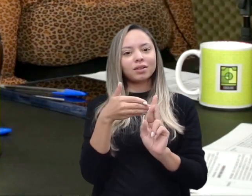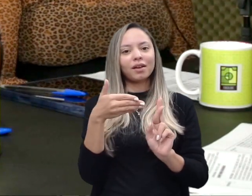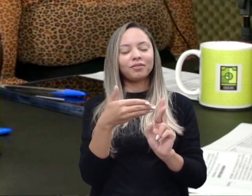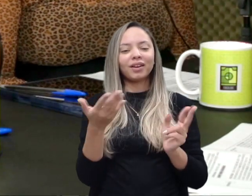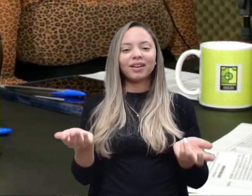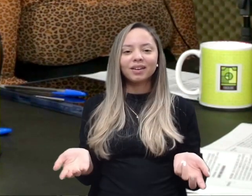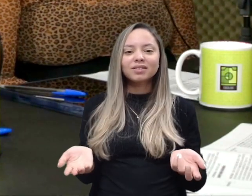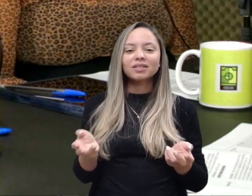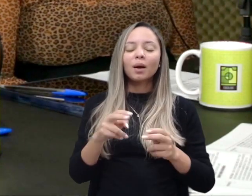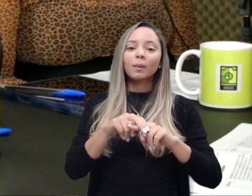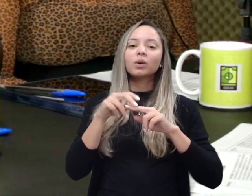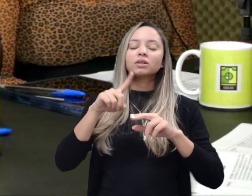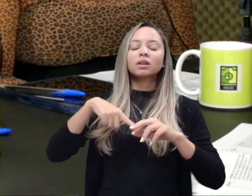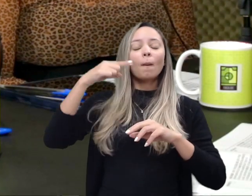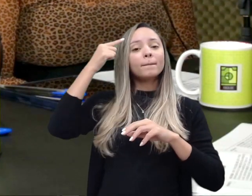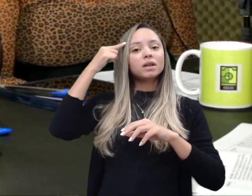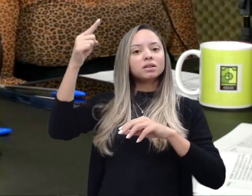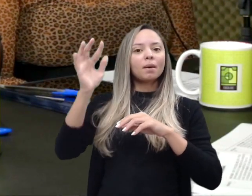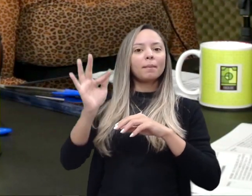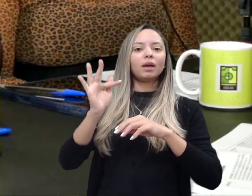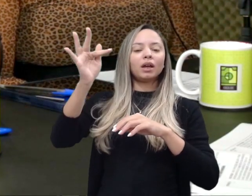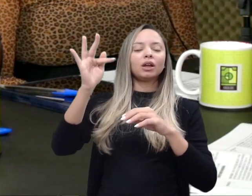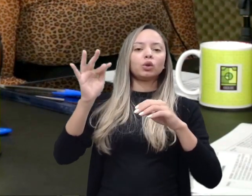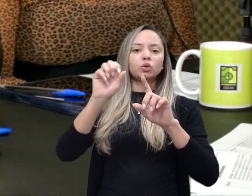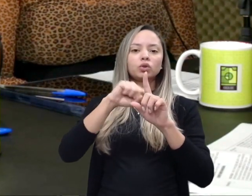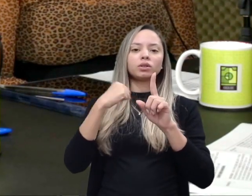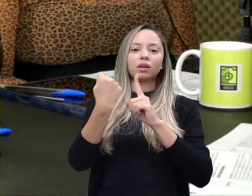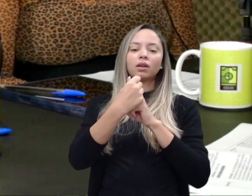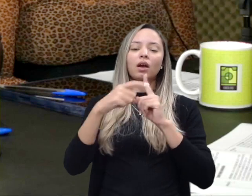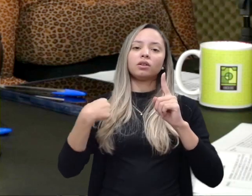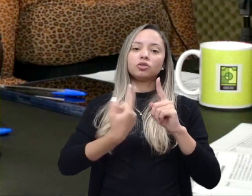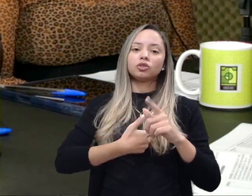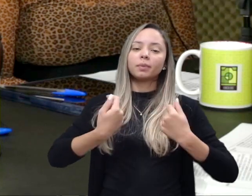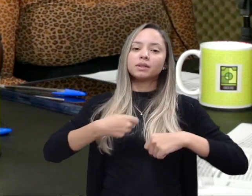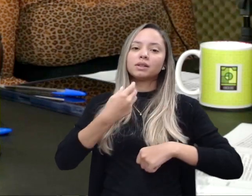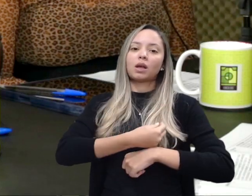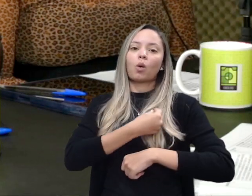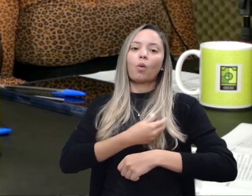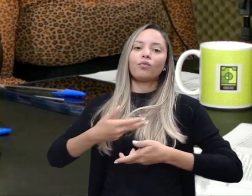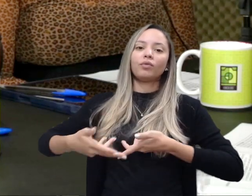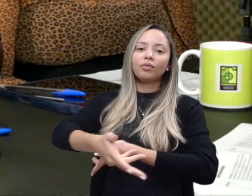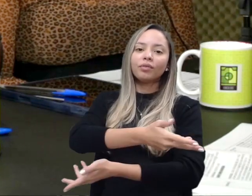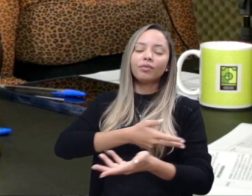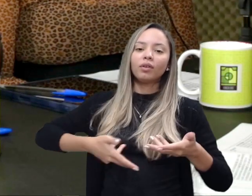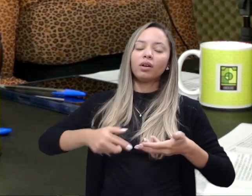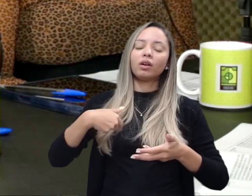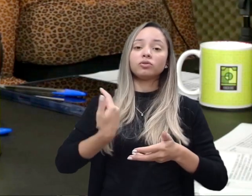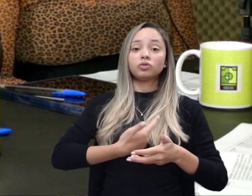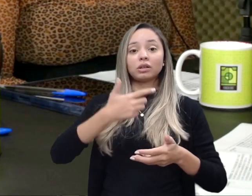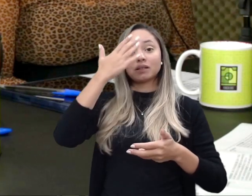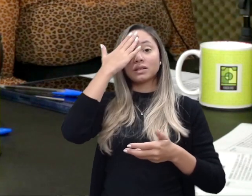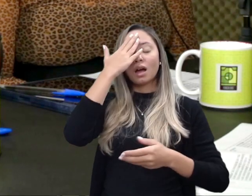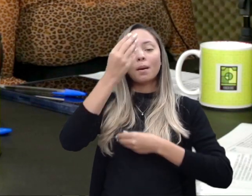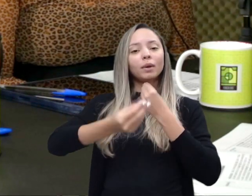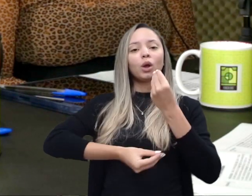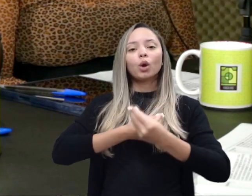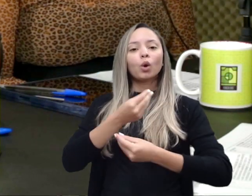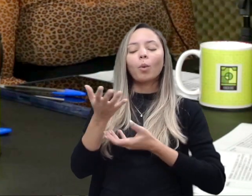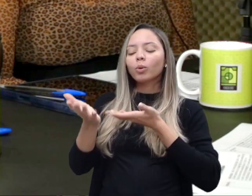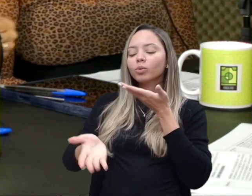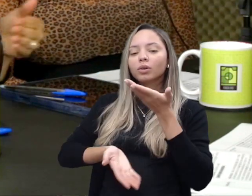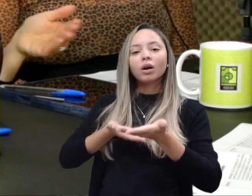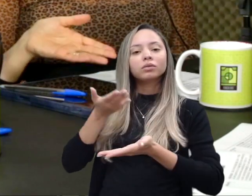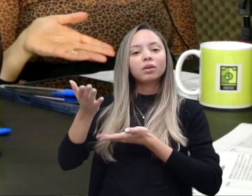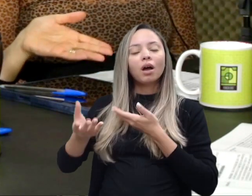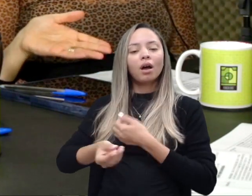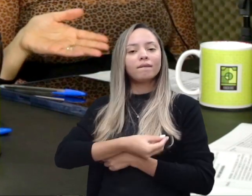um pensamento de sociedade. A gente precisa conviver. A gente sabe como lidar com uma pessoa com deficiência a